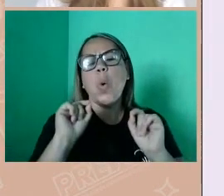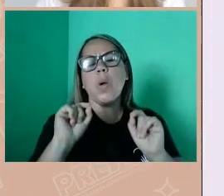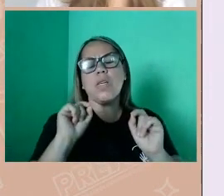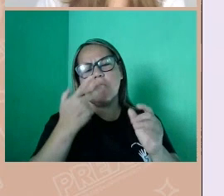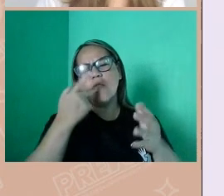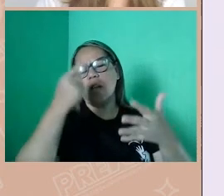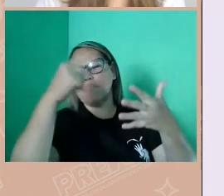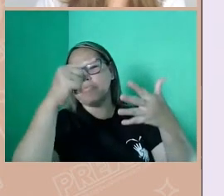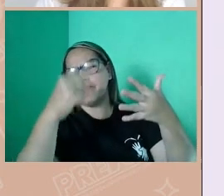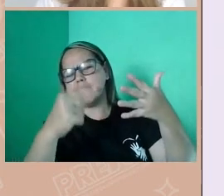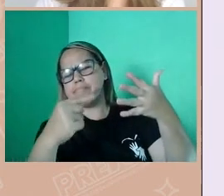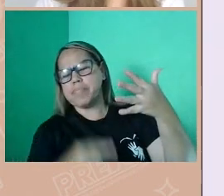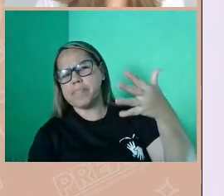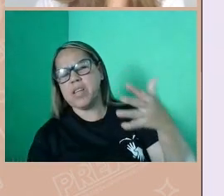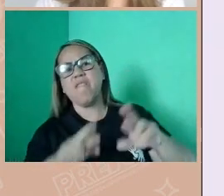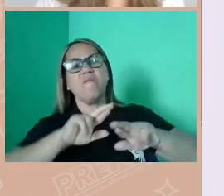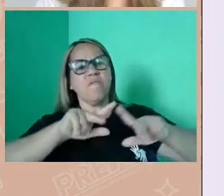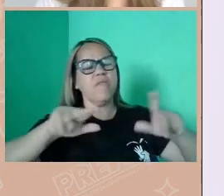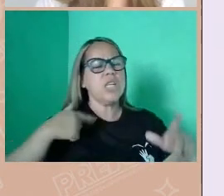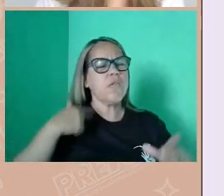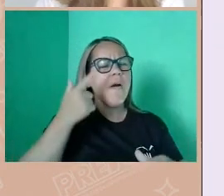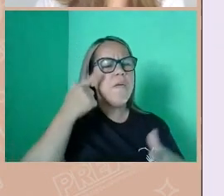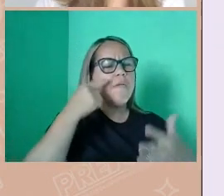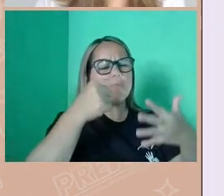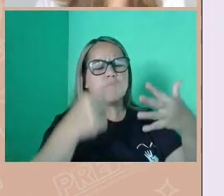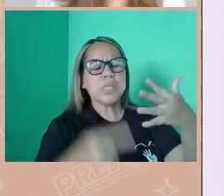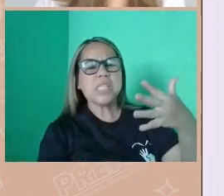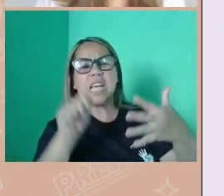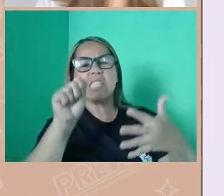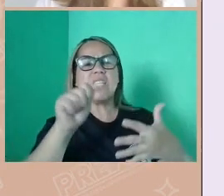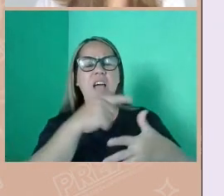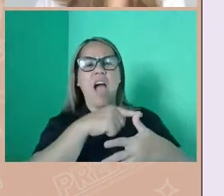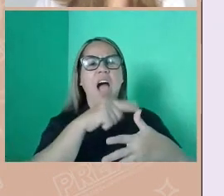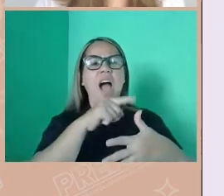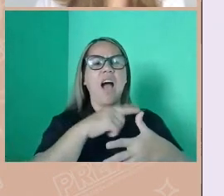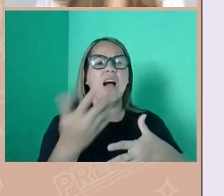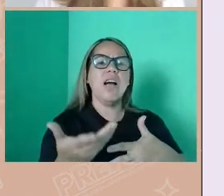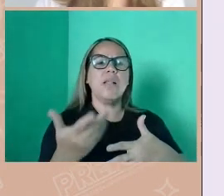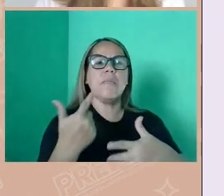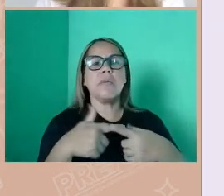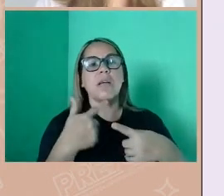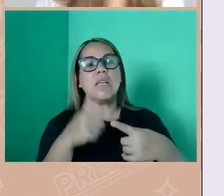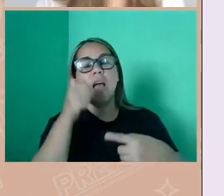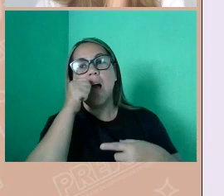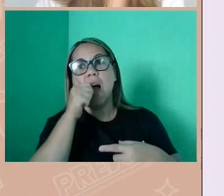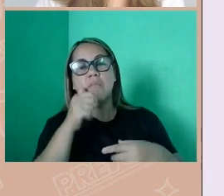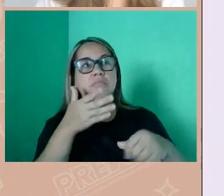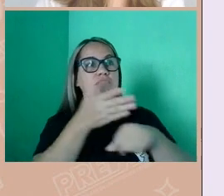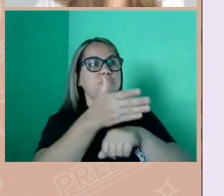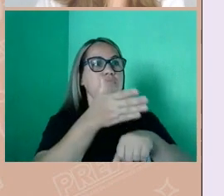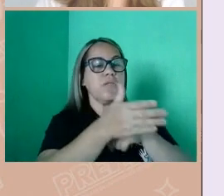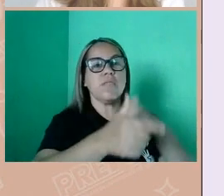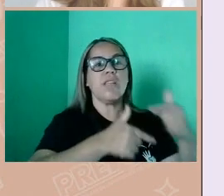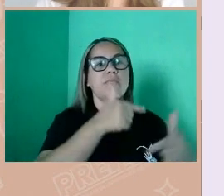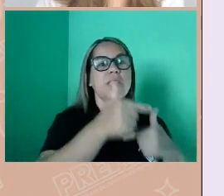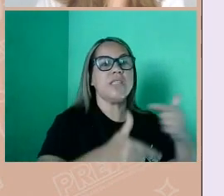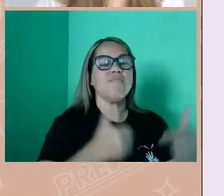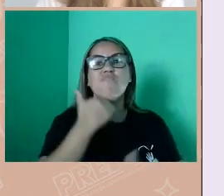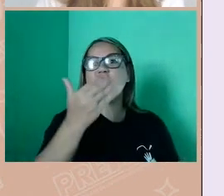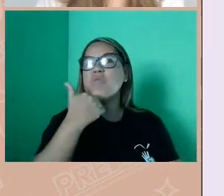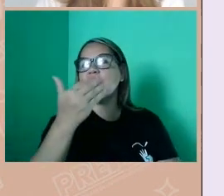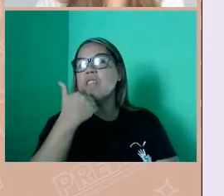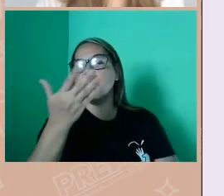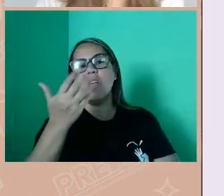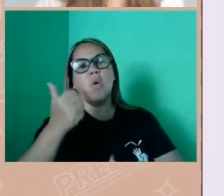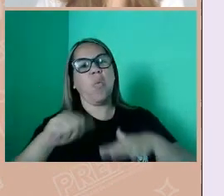justificativas e aí vamos ver nas alternativas letra A pelo fato de as mulheres entrarem no mercado de trabalho sem qualificação ou